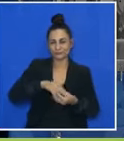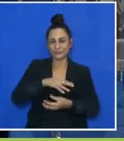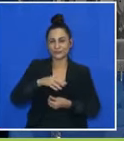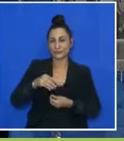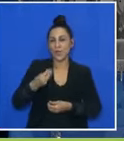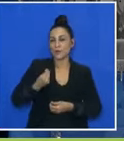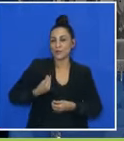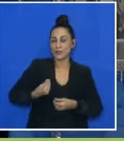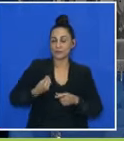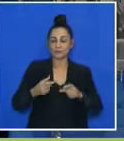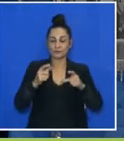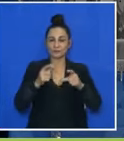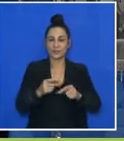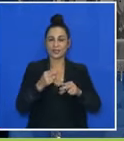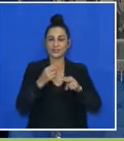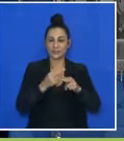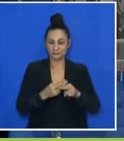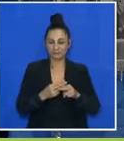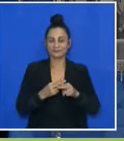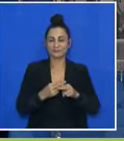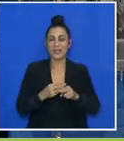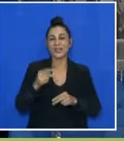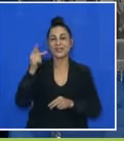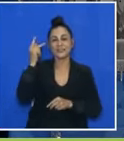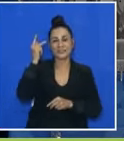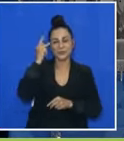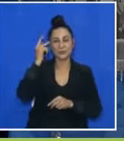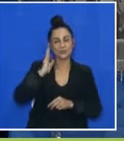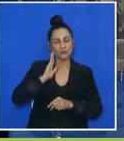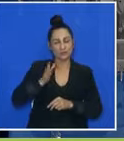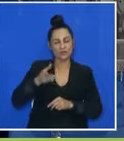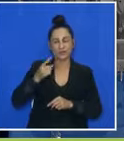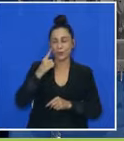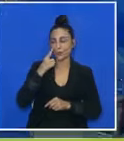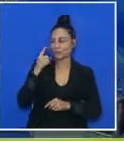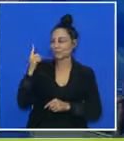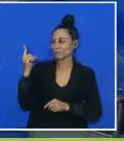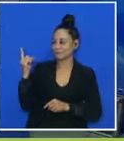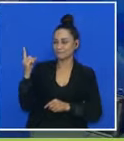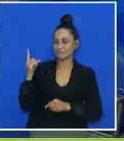nós estamos ao vivo aqui do Espaço Loterias Caixa em São Paulo. E já temos a bola.